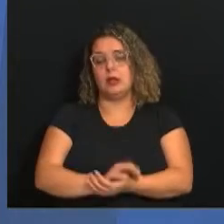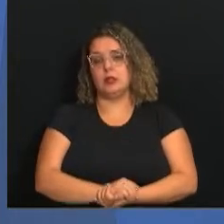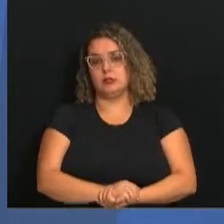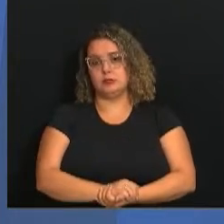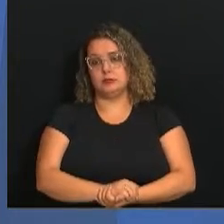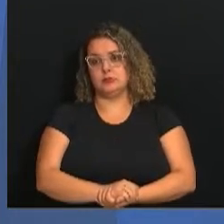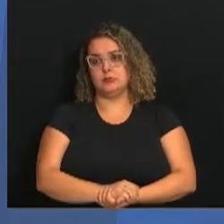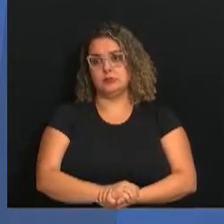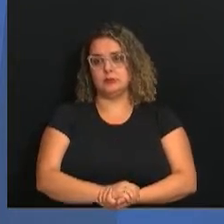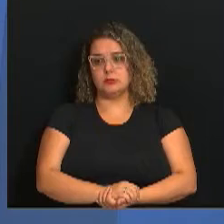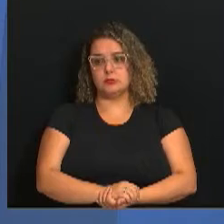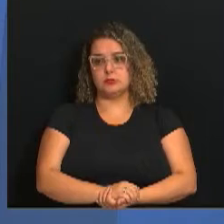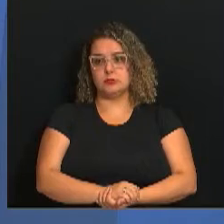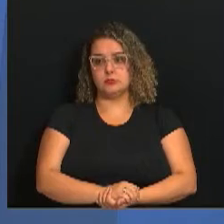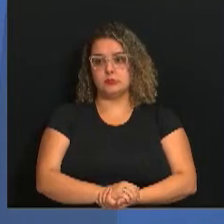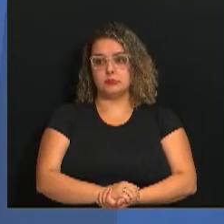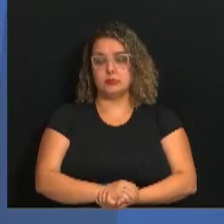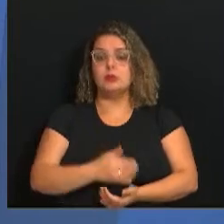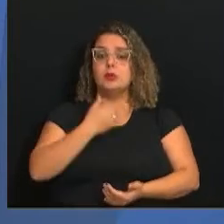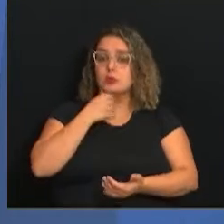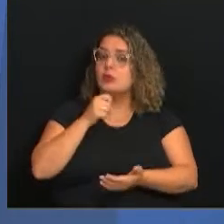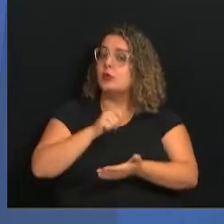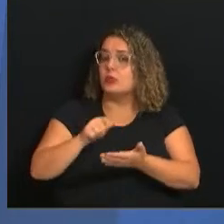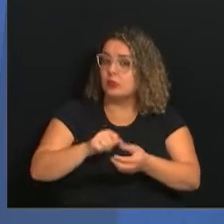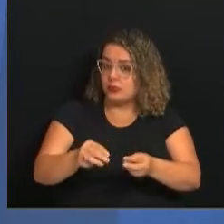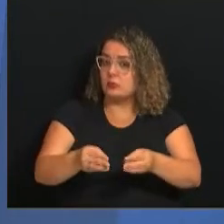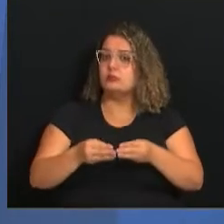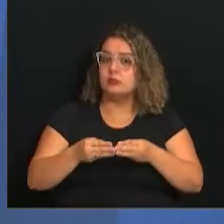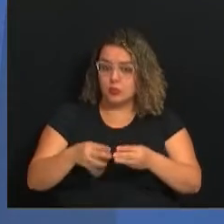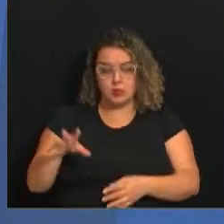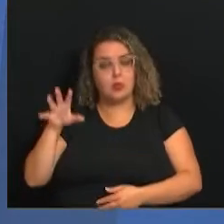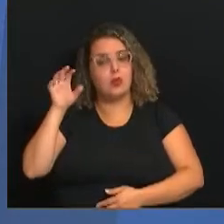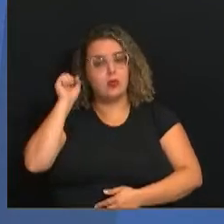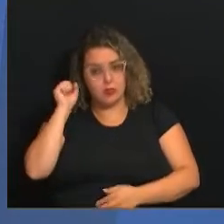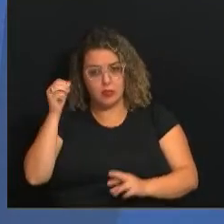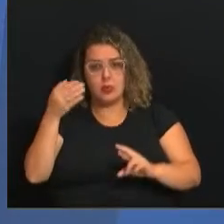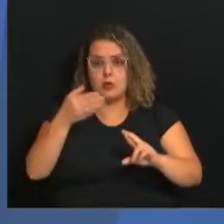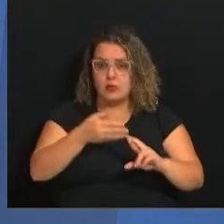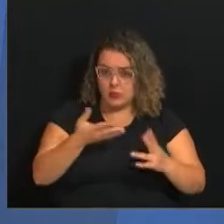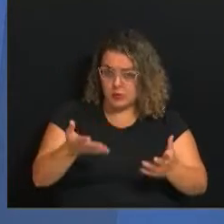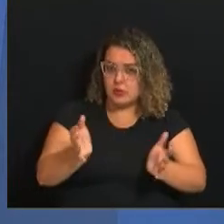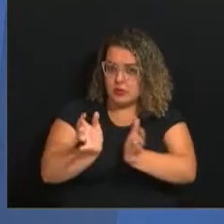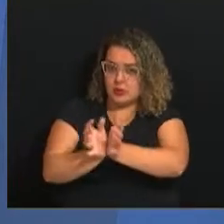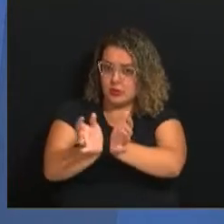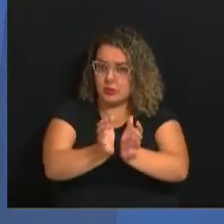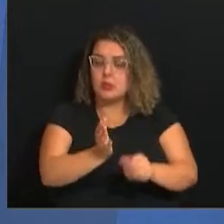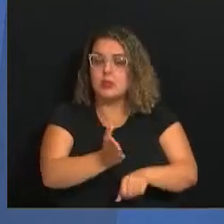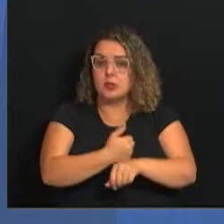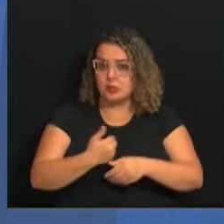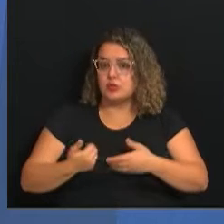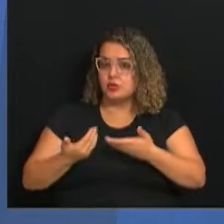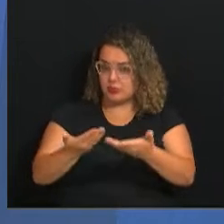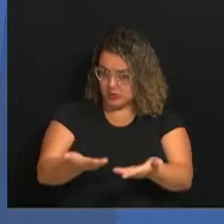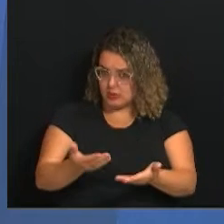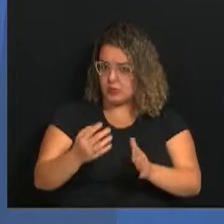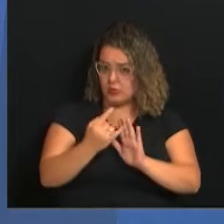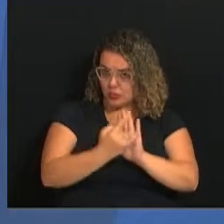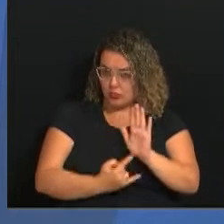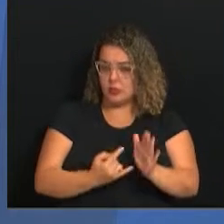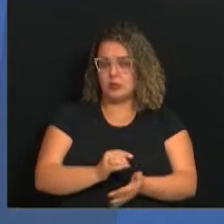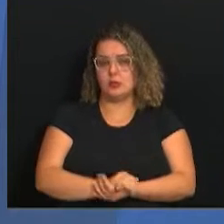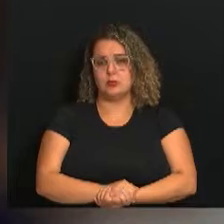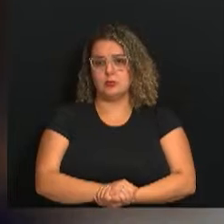Paulo, que quando tem a categorização dos professores, o que ele tira dos professores, na verdade, é a carreira. E esse